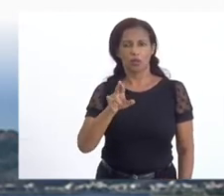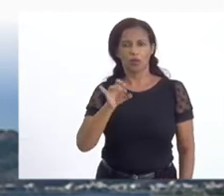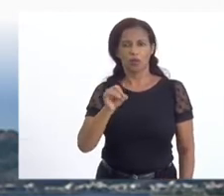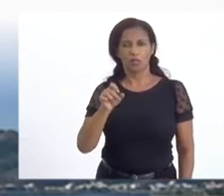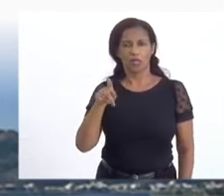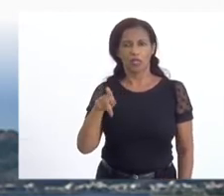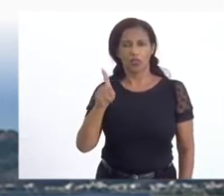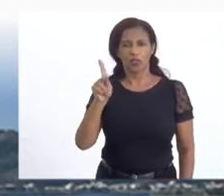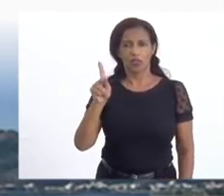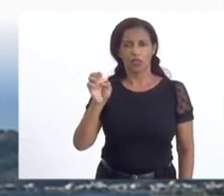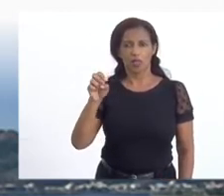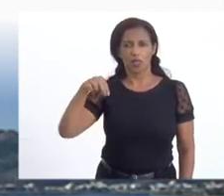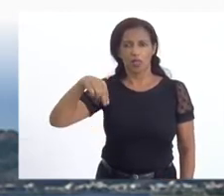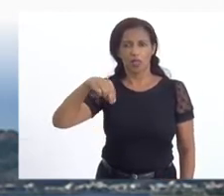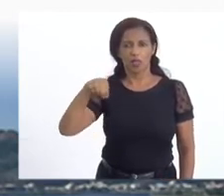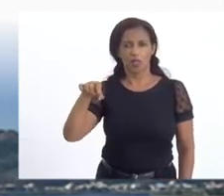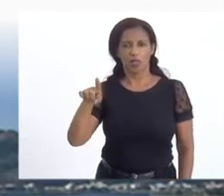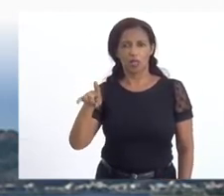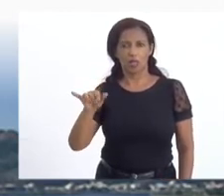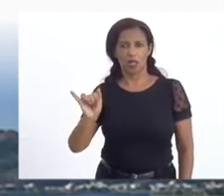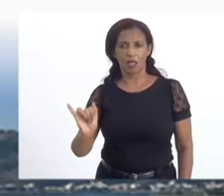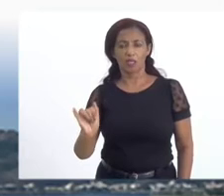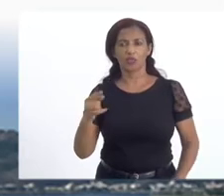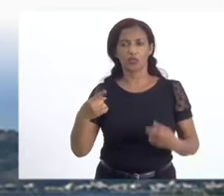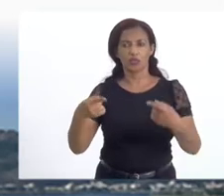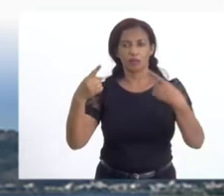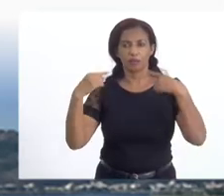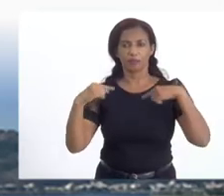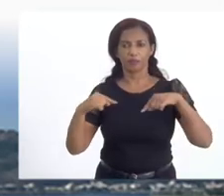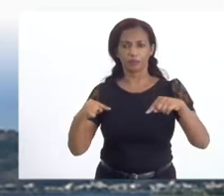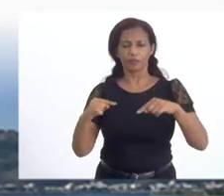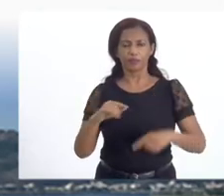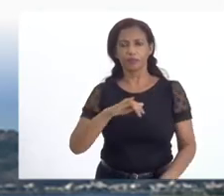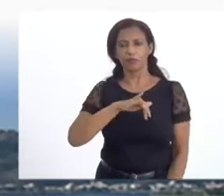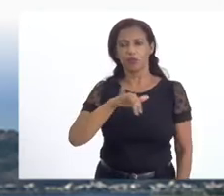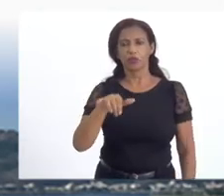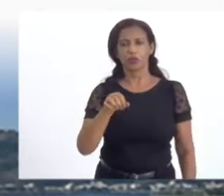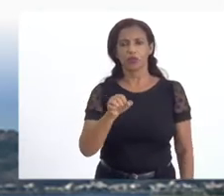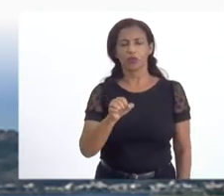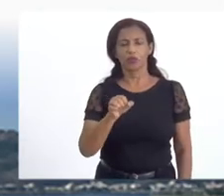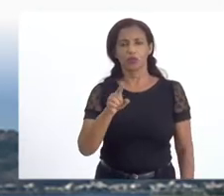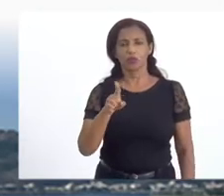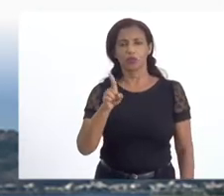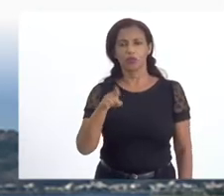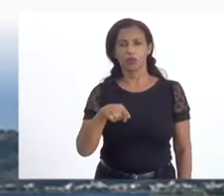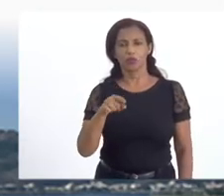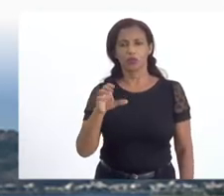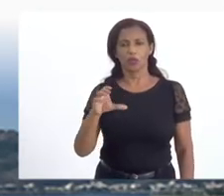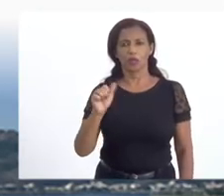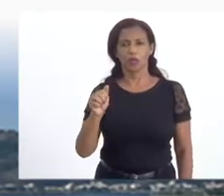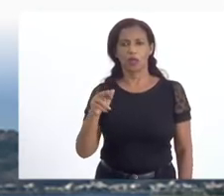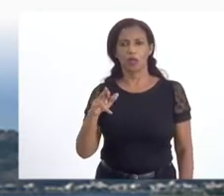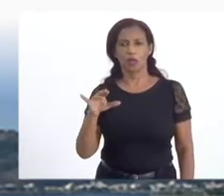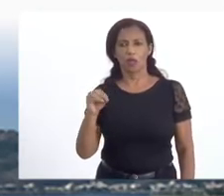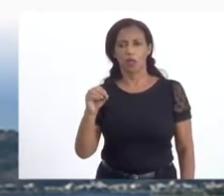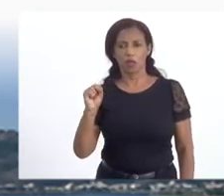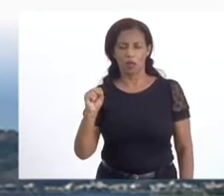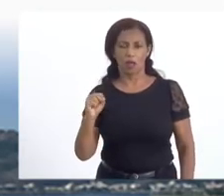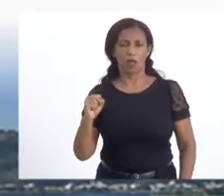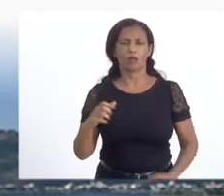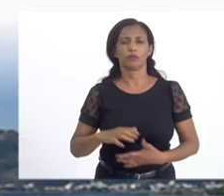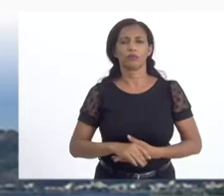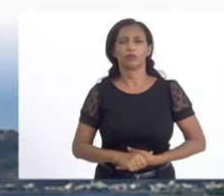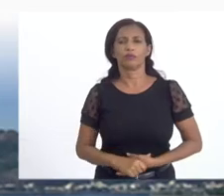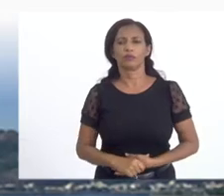de contato, eu, José, superintendente de operações do Porto, hoje em exercício pela série do nosso